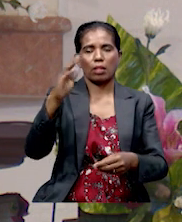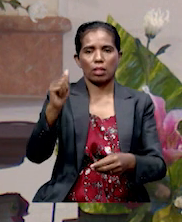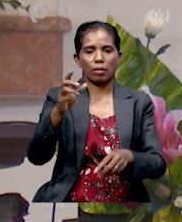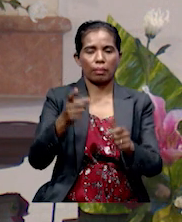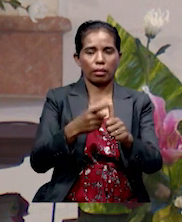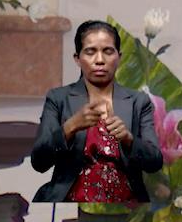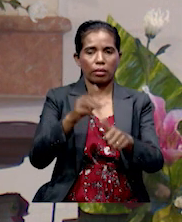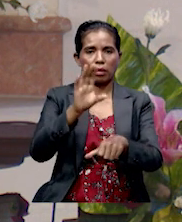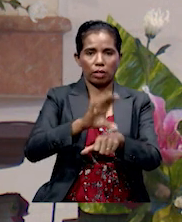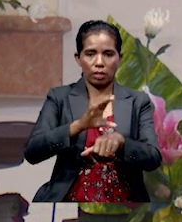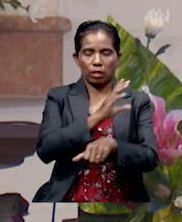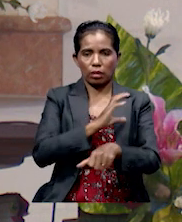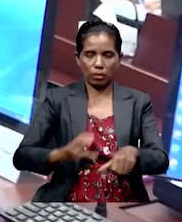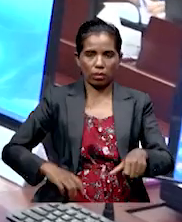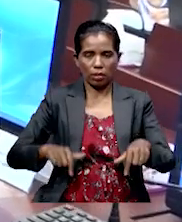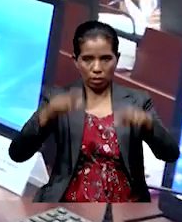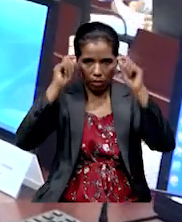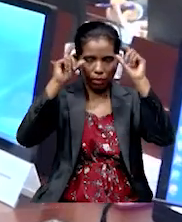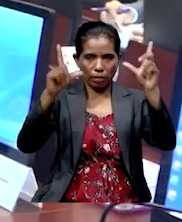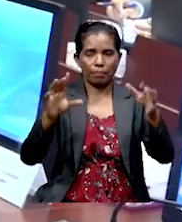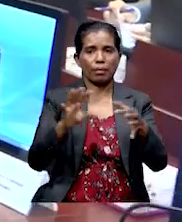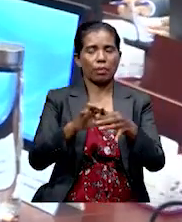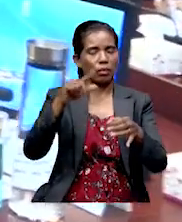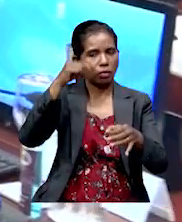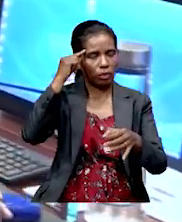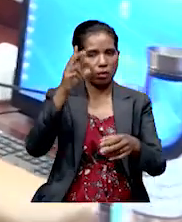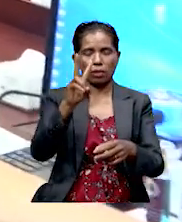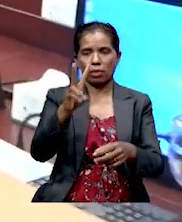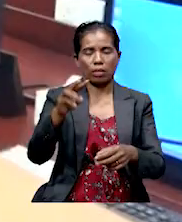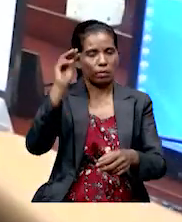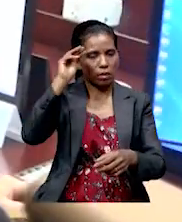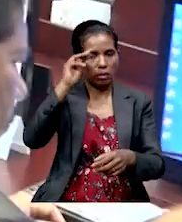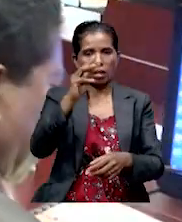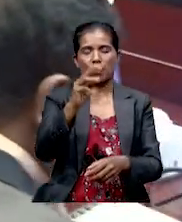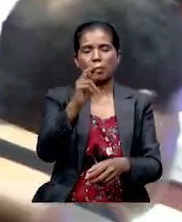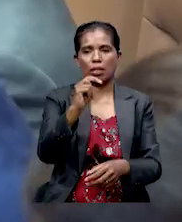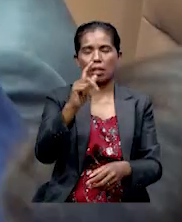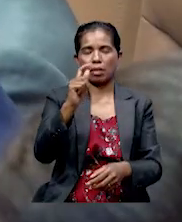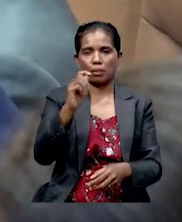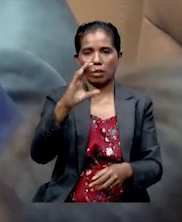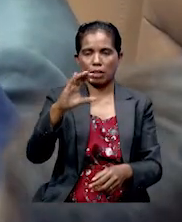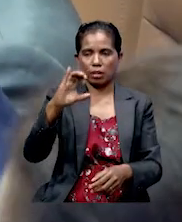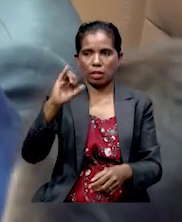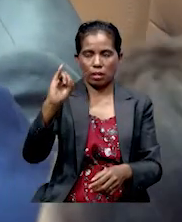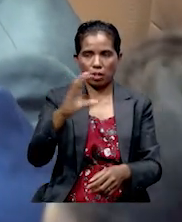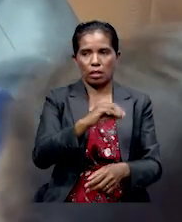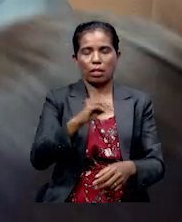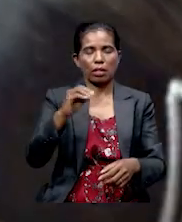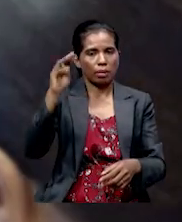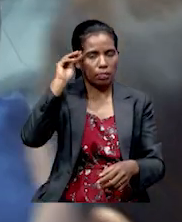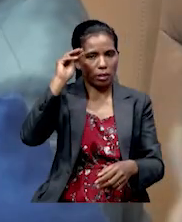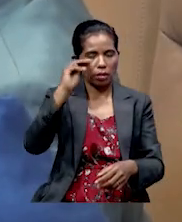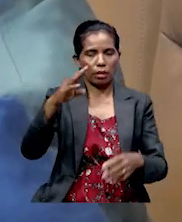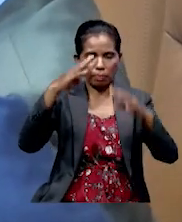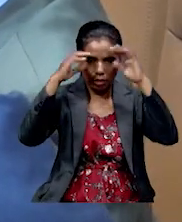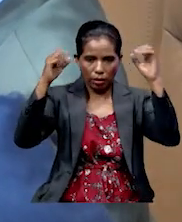Católica Nian e Timor-Leste. Membro governo na Inrua nema Kanesan, ministro Turismo, Comércio e Indústria, Lucas do Carmo da Silva, no ministro